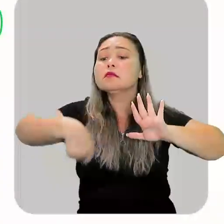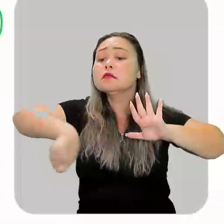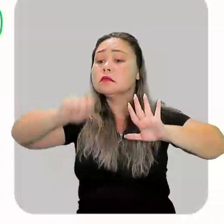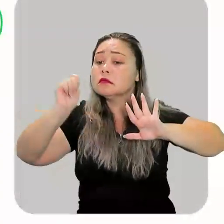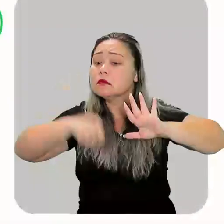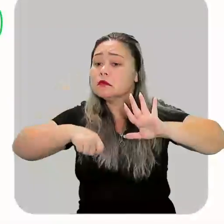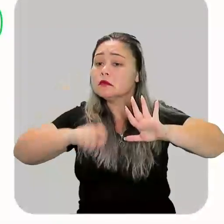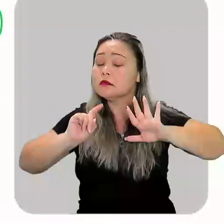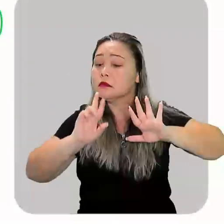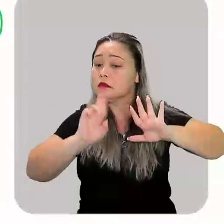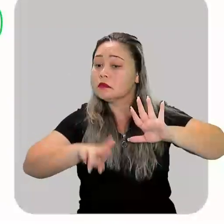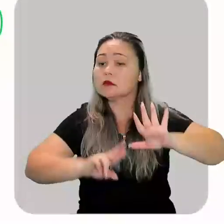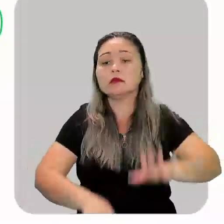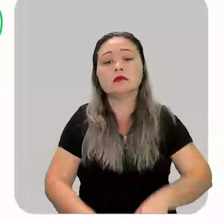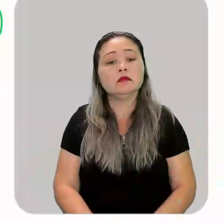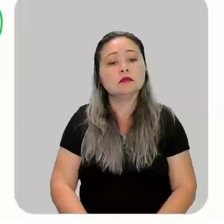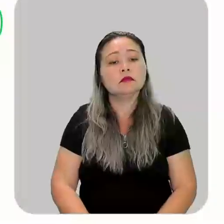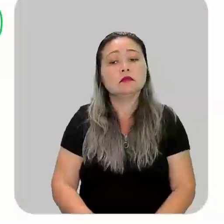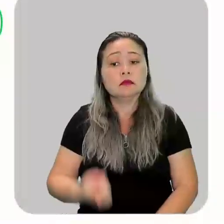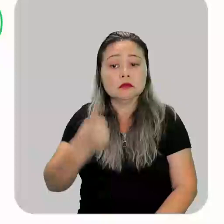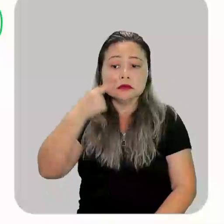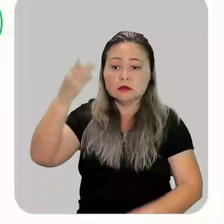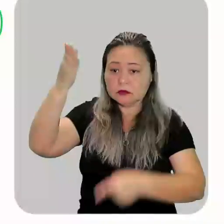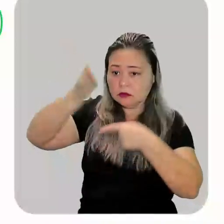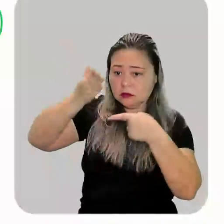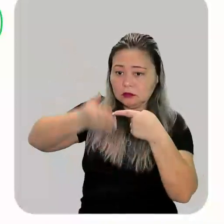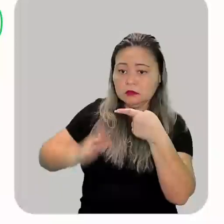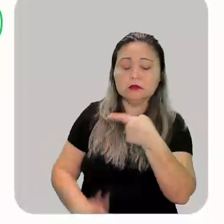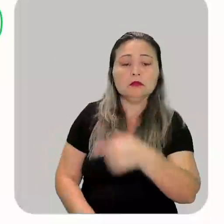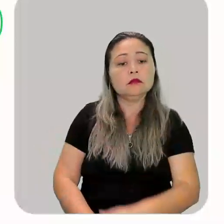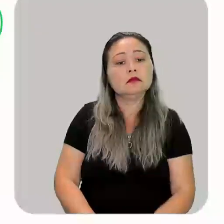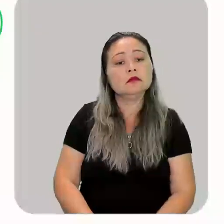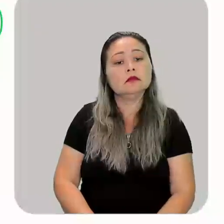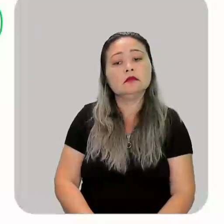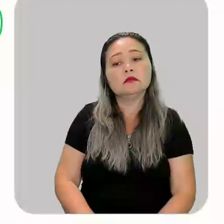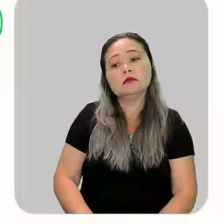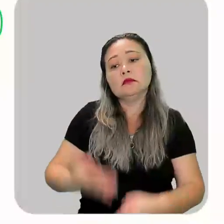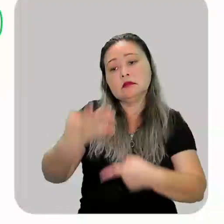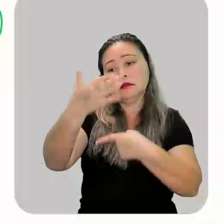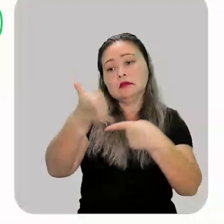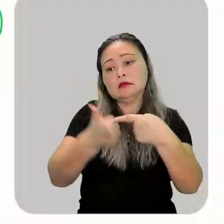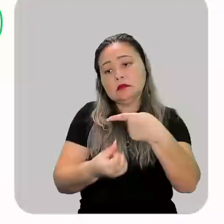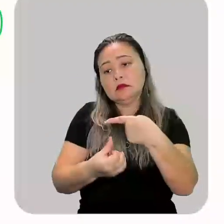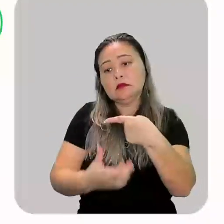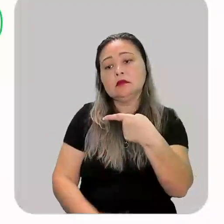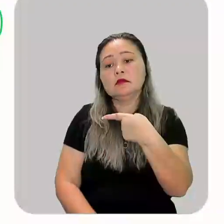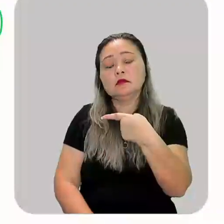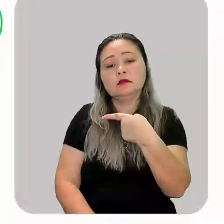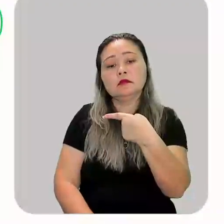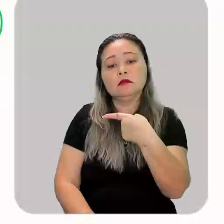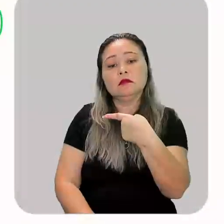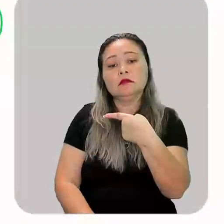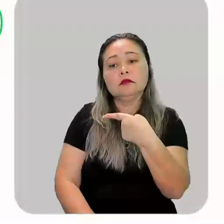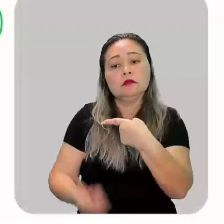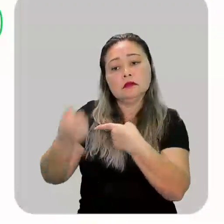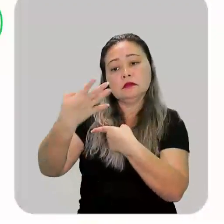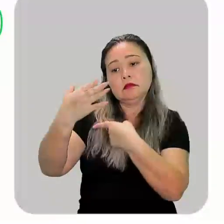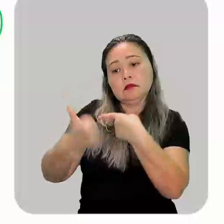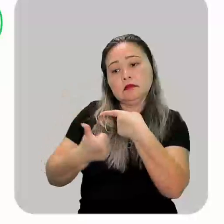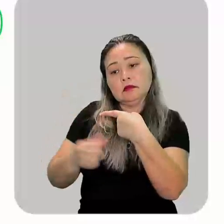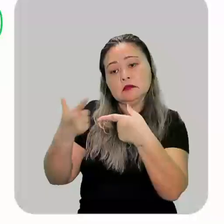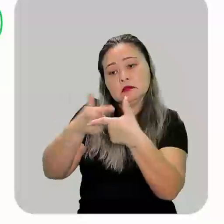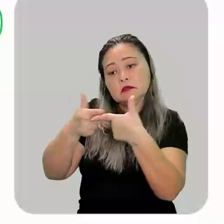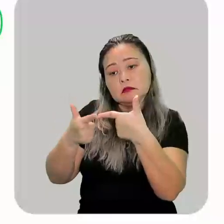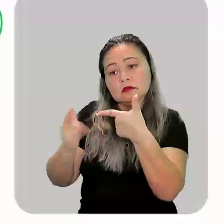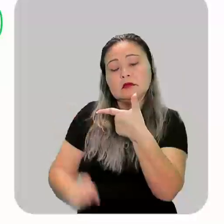gente chegar nos resultados. Vamos cortar aí, vamos lá? Dá ficar 4 por 16, né? Dá pra gente